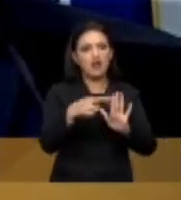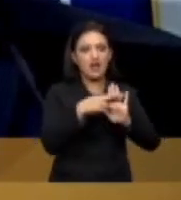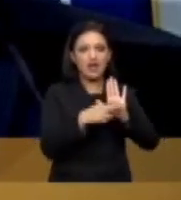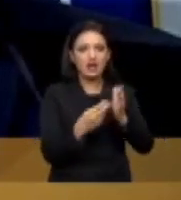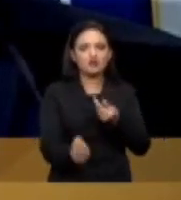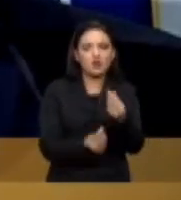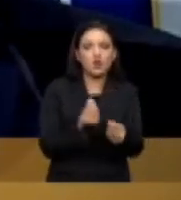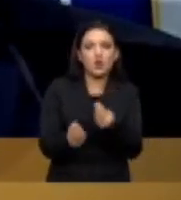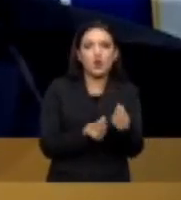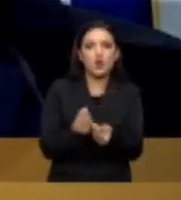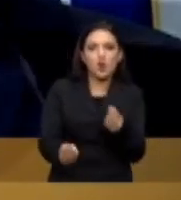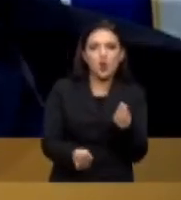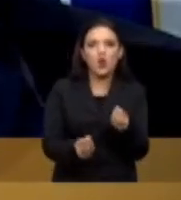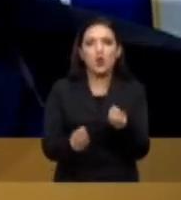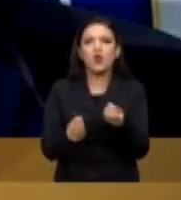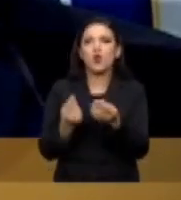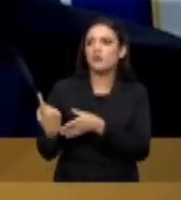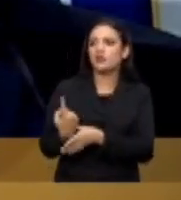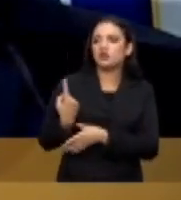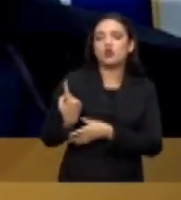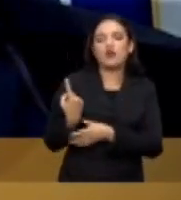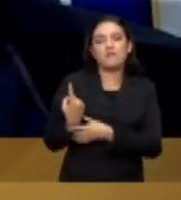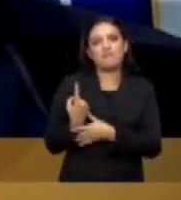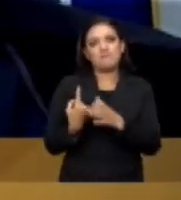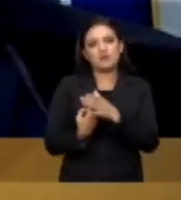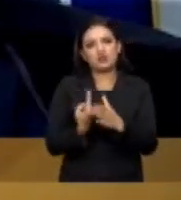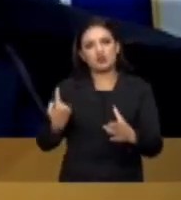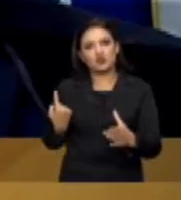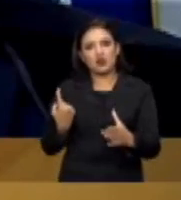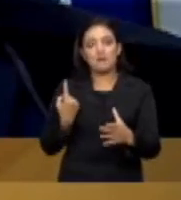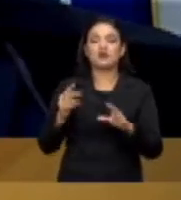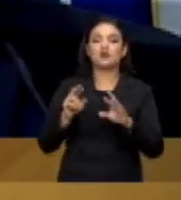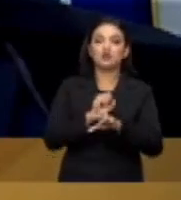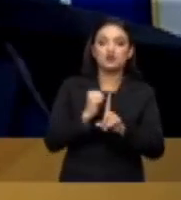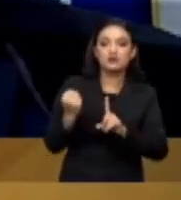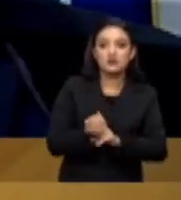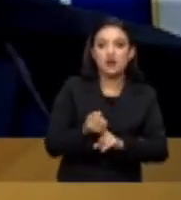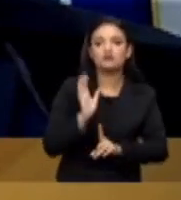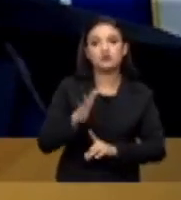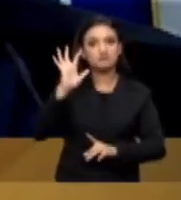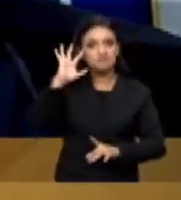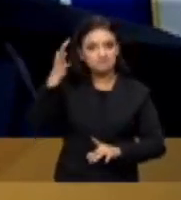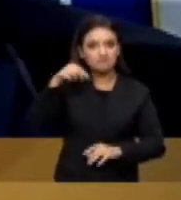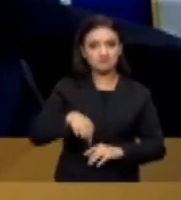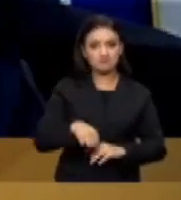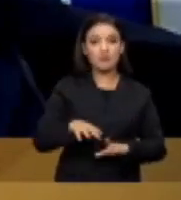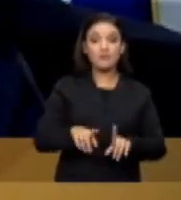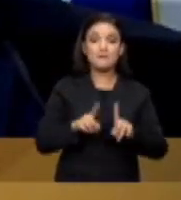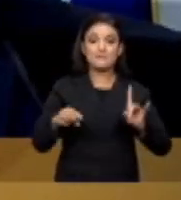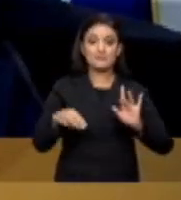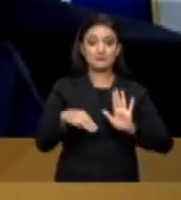social, como já afirmado por essa Suprema Corte, quando referendou, de maneira unânime, a medida cautelar concedida na